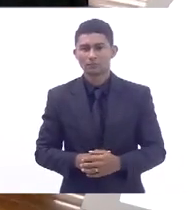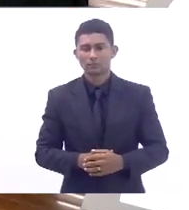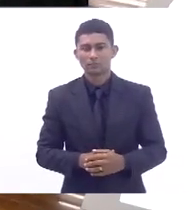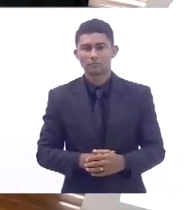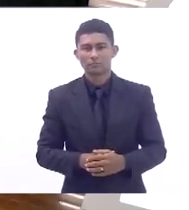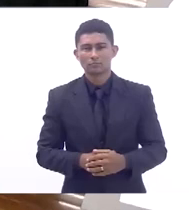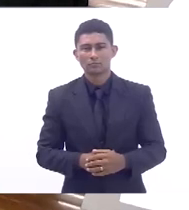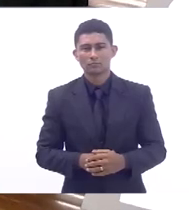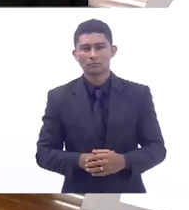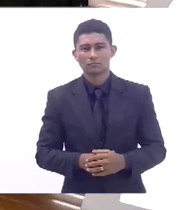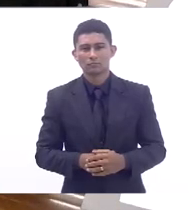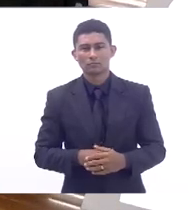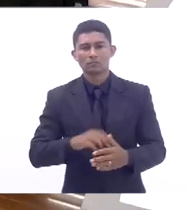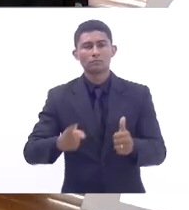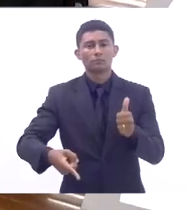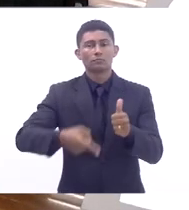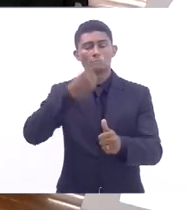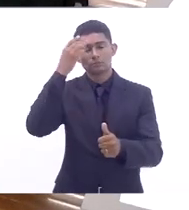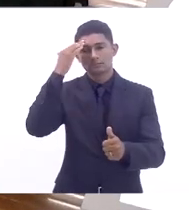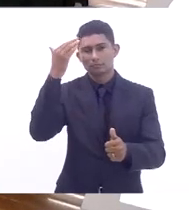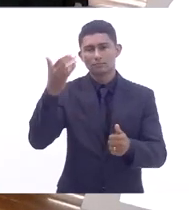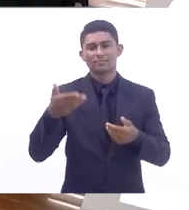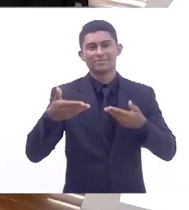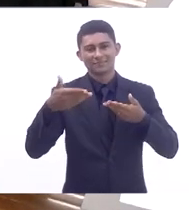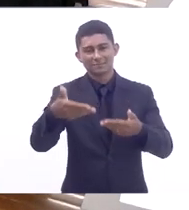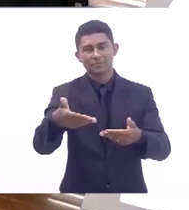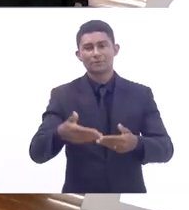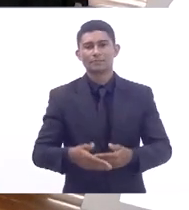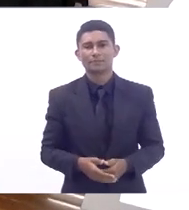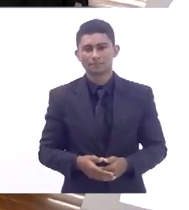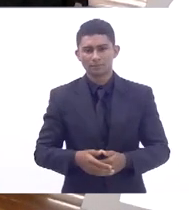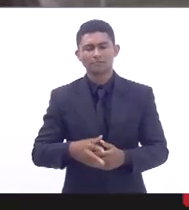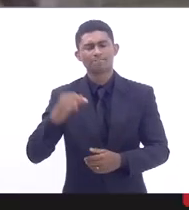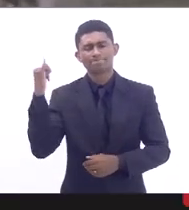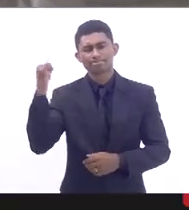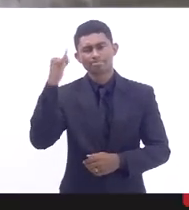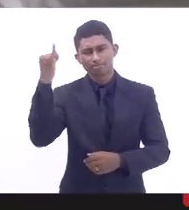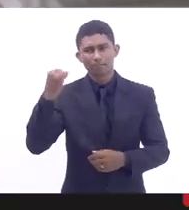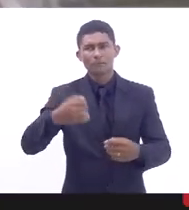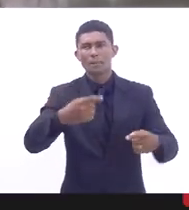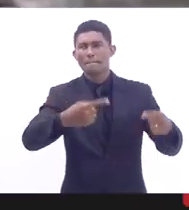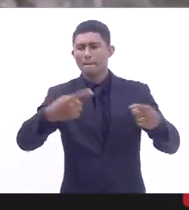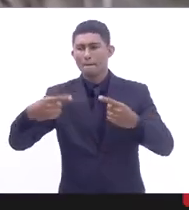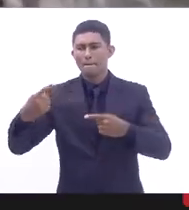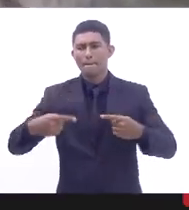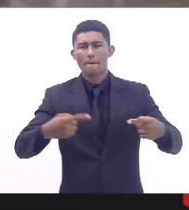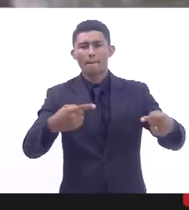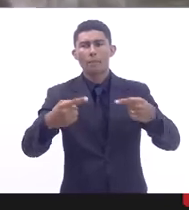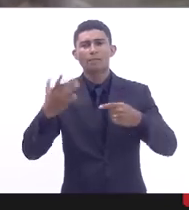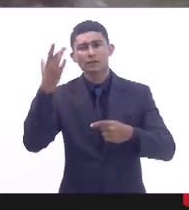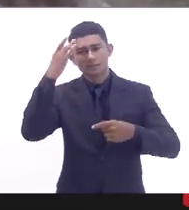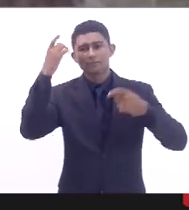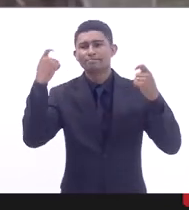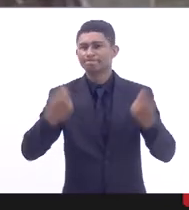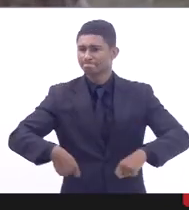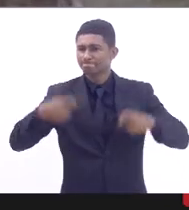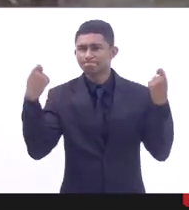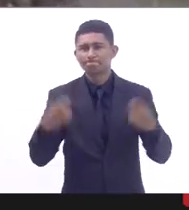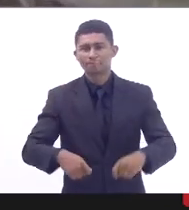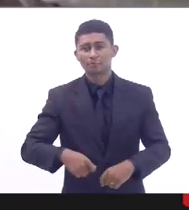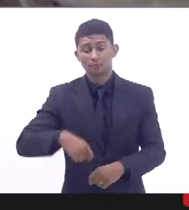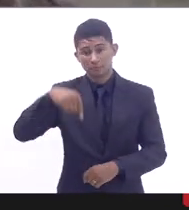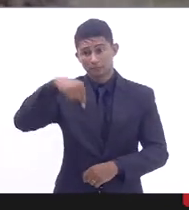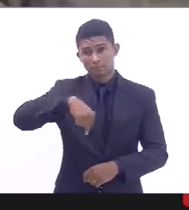eu queria primeiro agradecer o espaço reivindicações espaços de diálogo acho que a gente precisa é Principalmente nesse